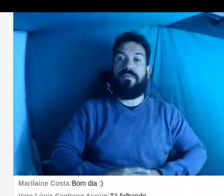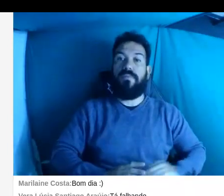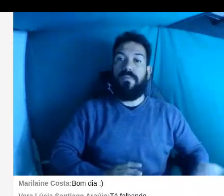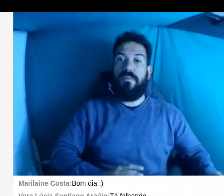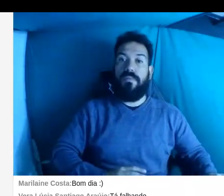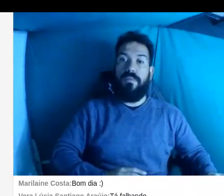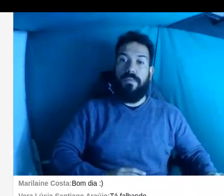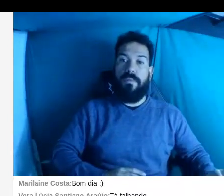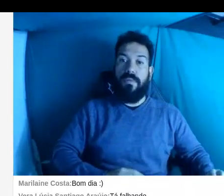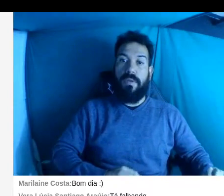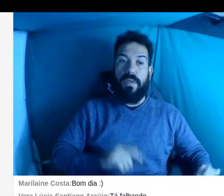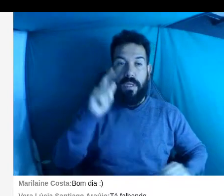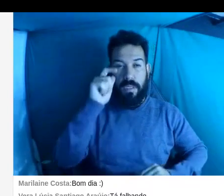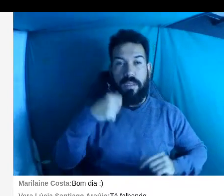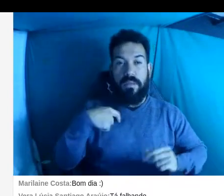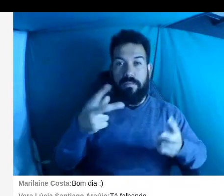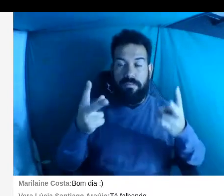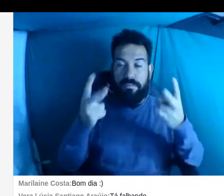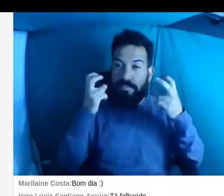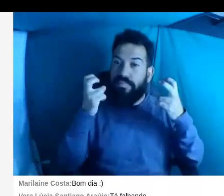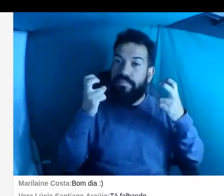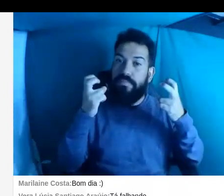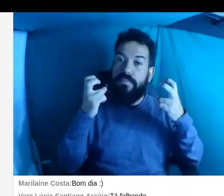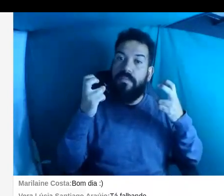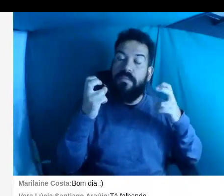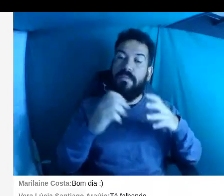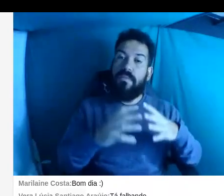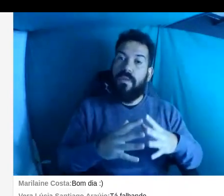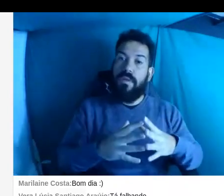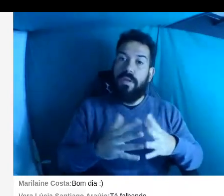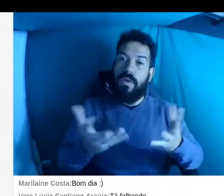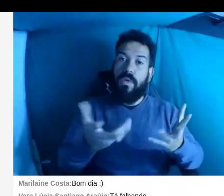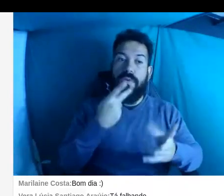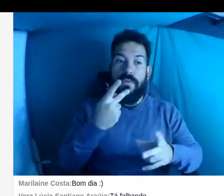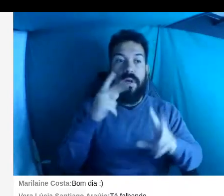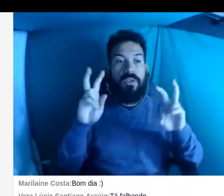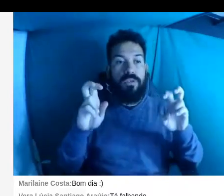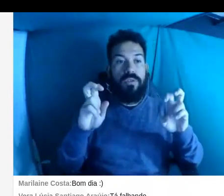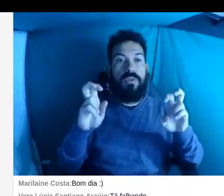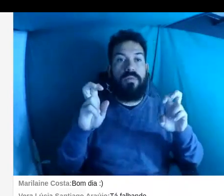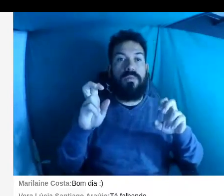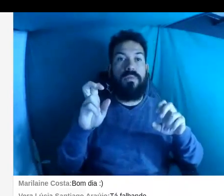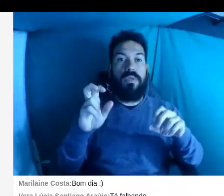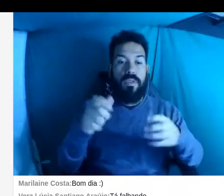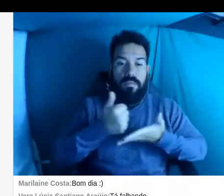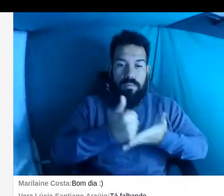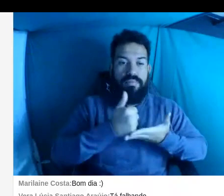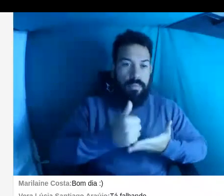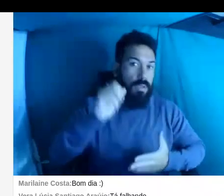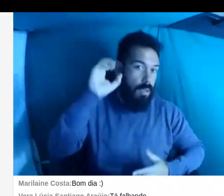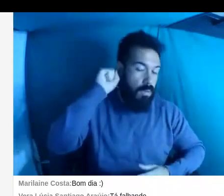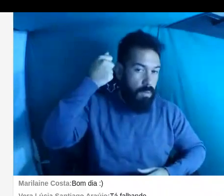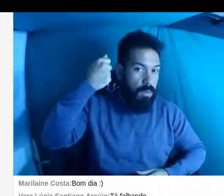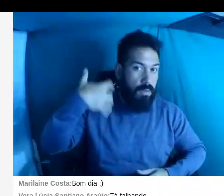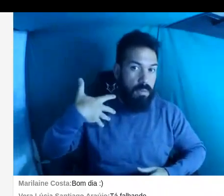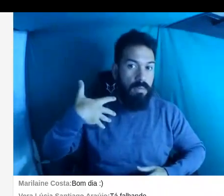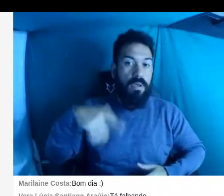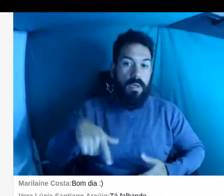é interessante notar que eu vou falar sobre consultoria em audiodescrição, e isso é uma